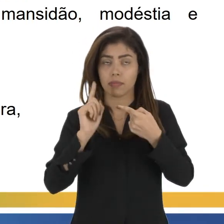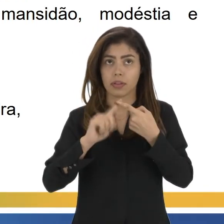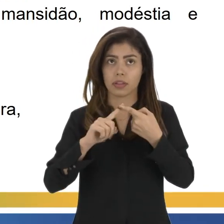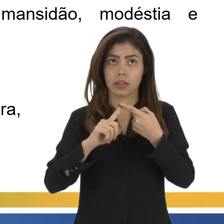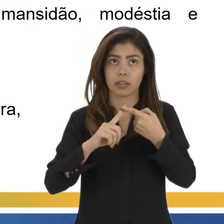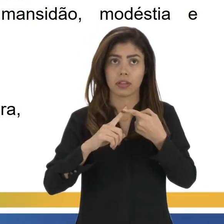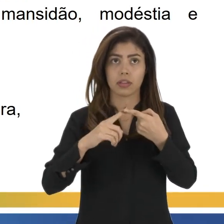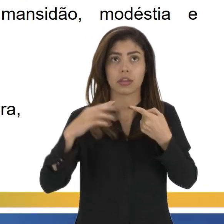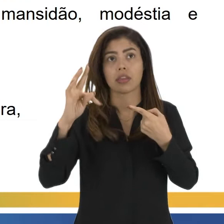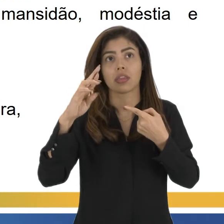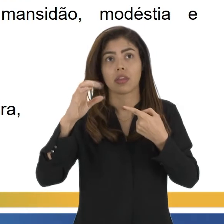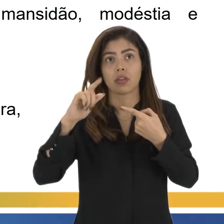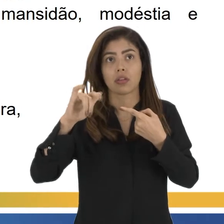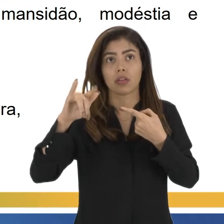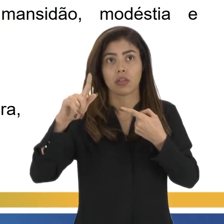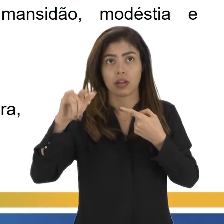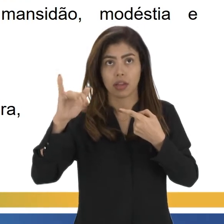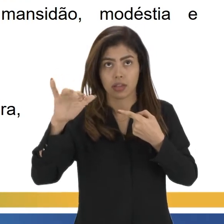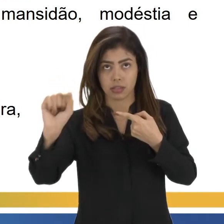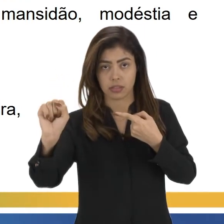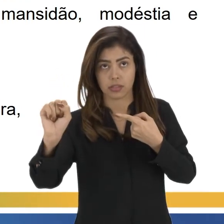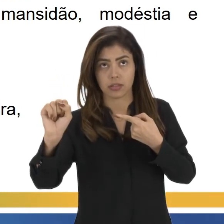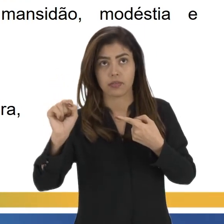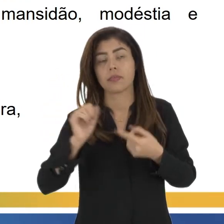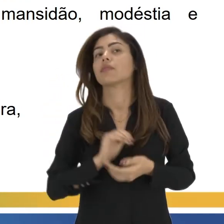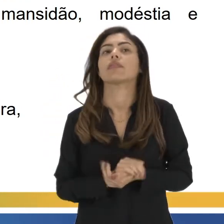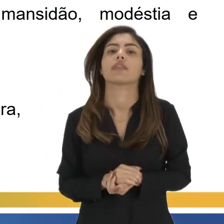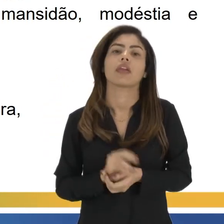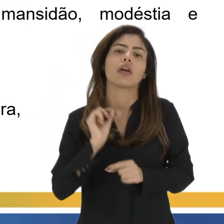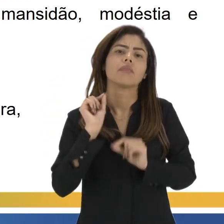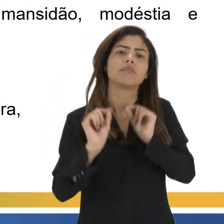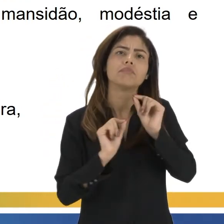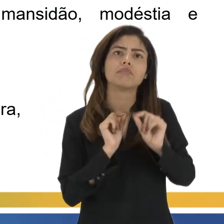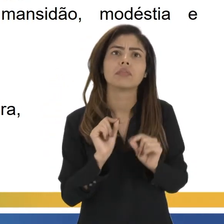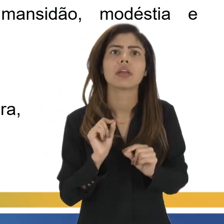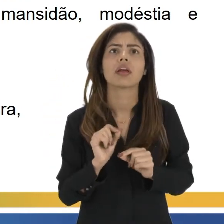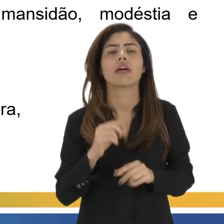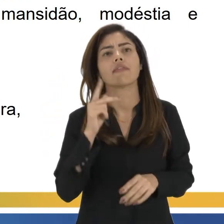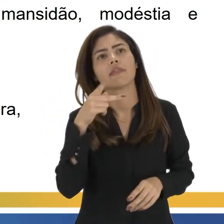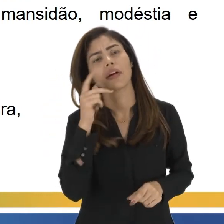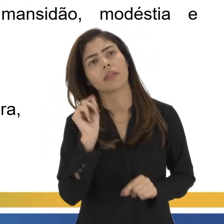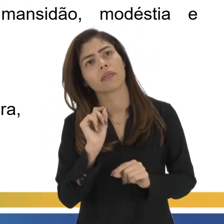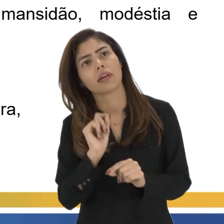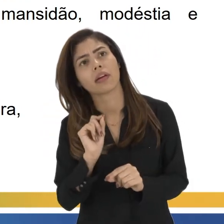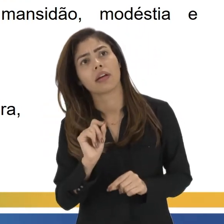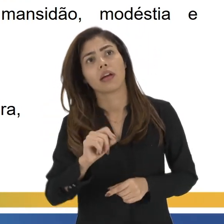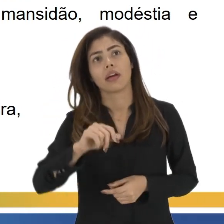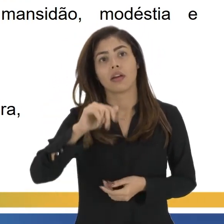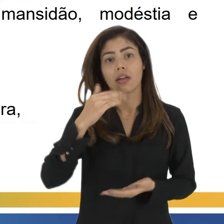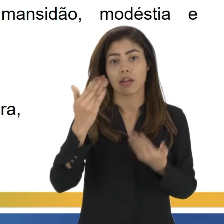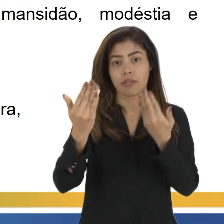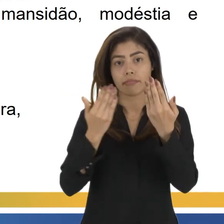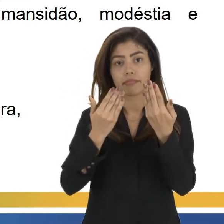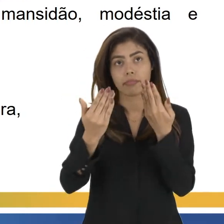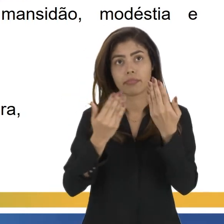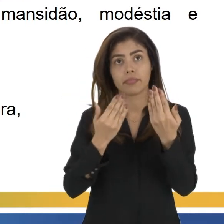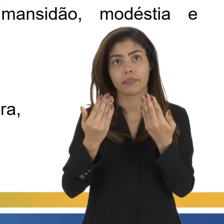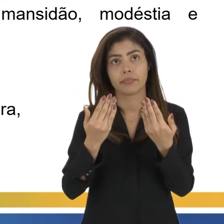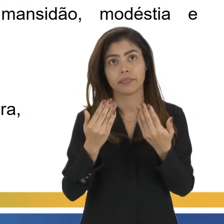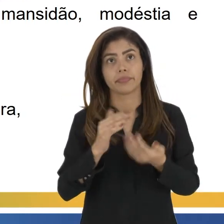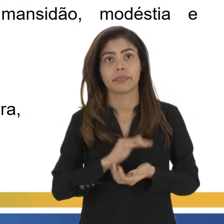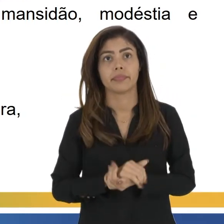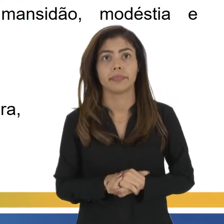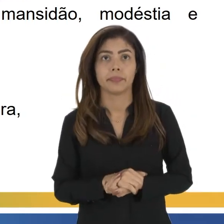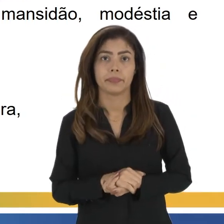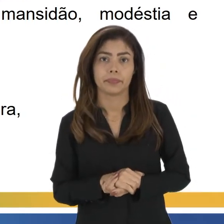dela é a virtude theologai, ou seja, aquela que diz respeito da relação